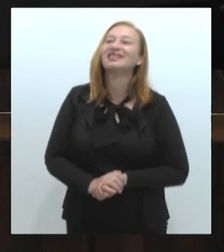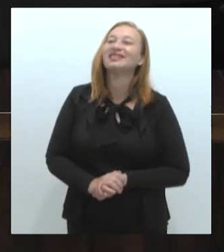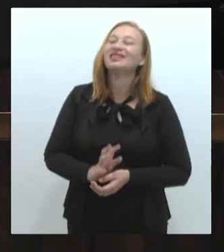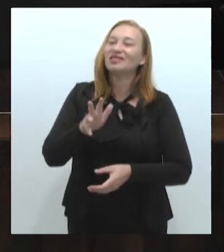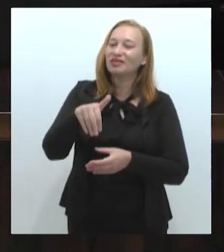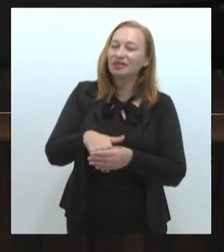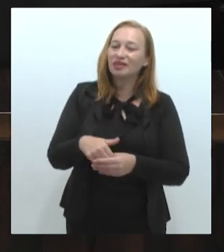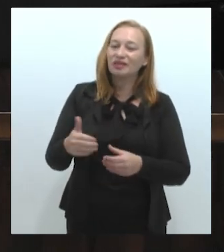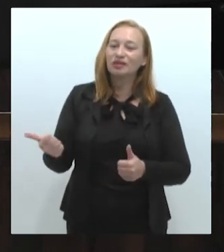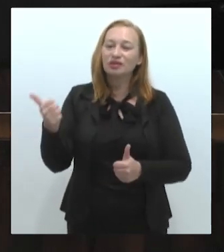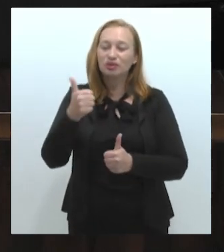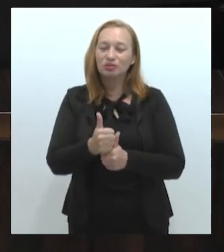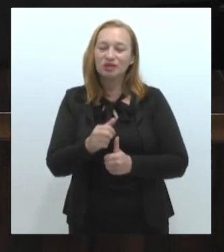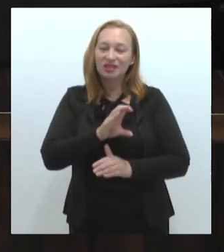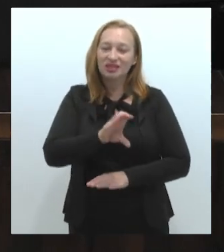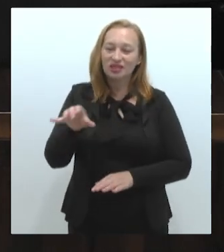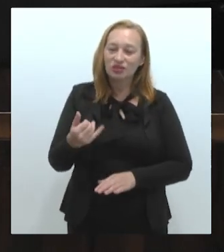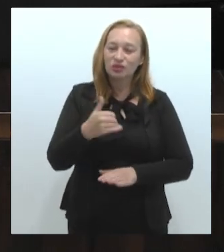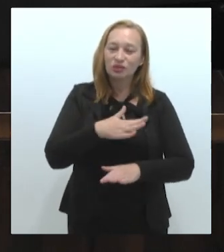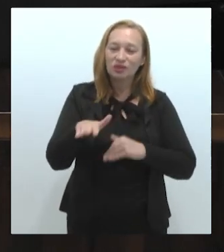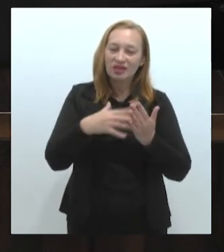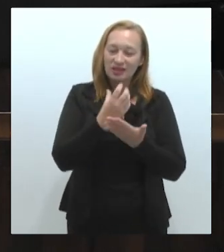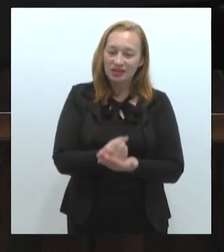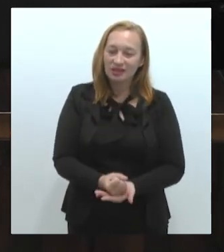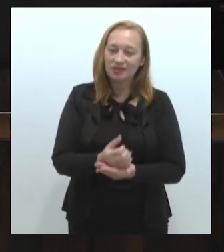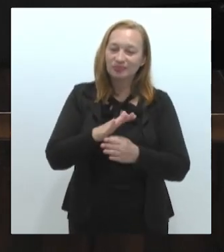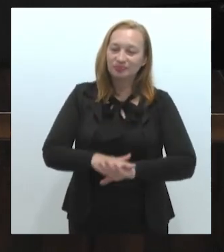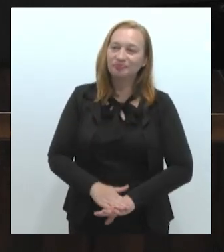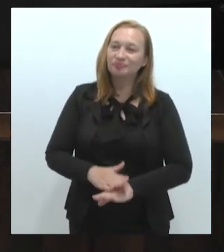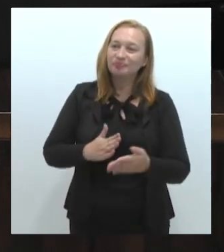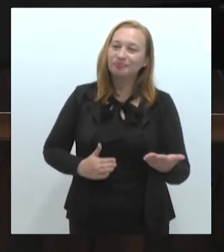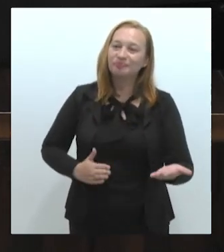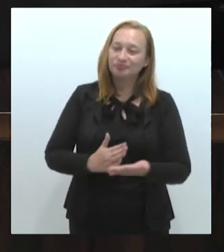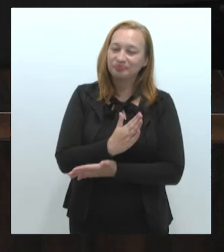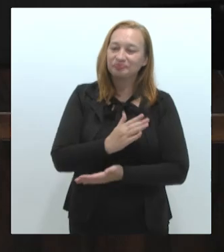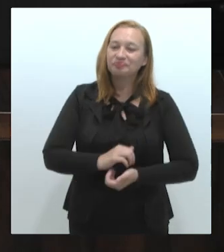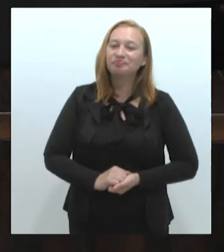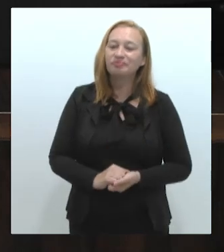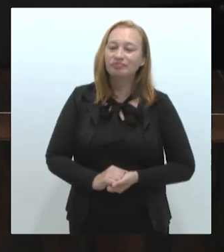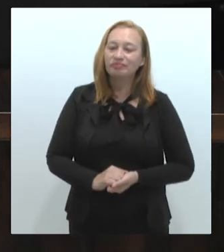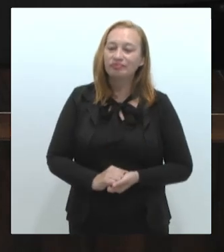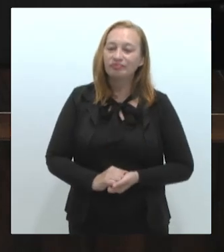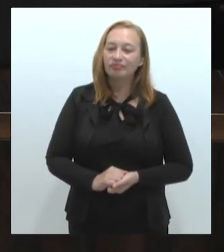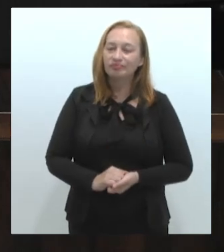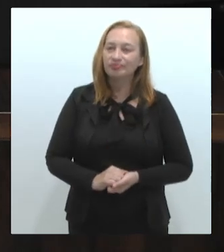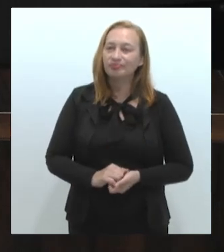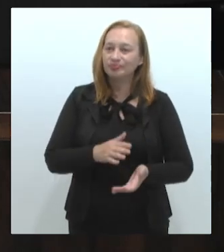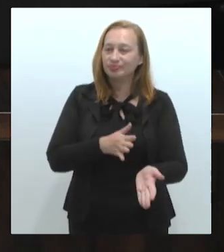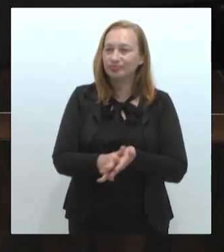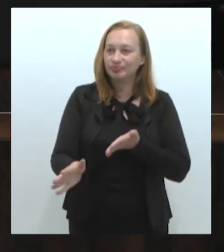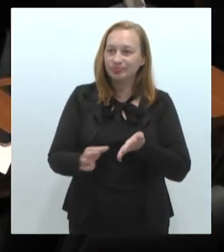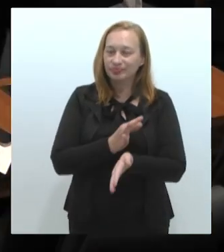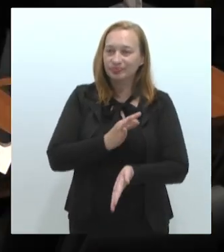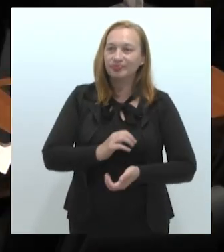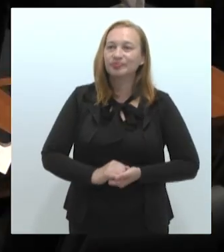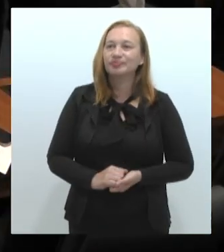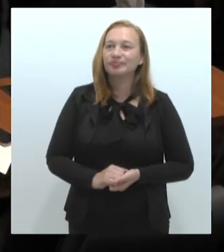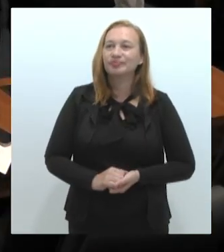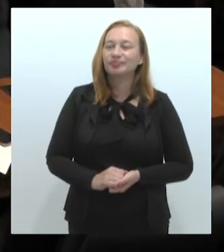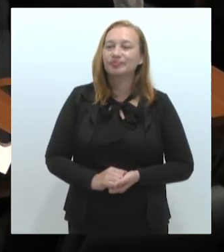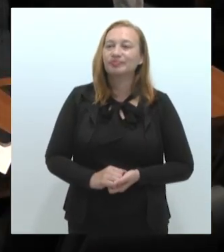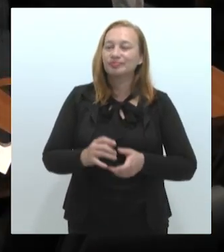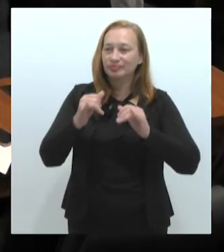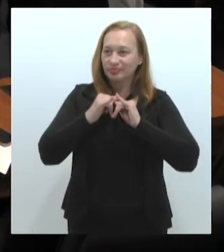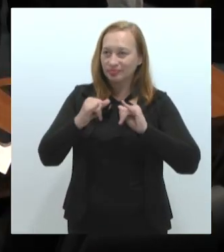votação substitutivo da CCJ. Os senhores que aprovam permaneçam como estão. Aprovado. Vai autógrafo. Para